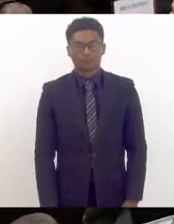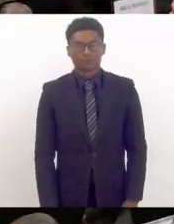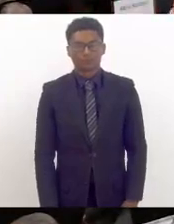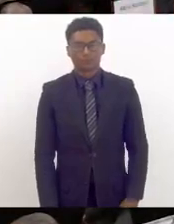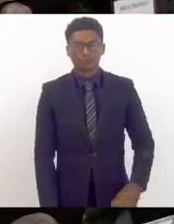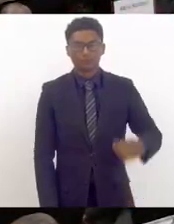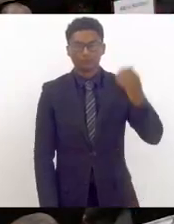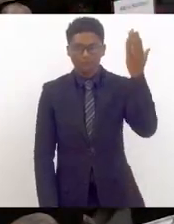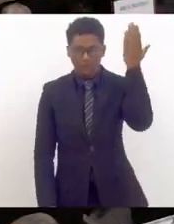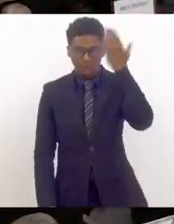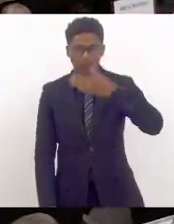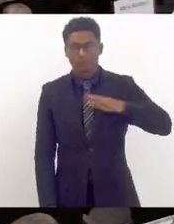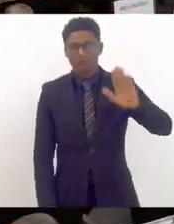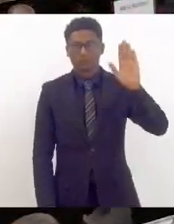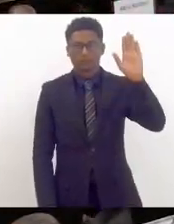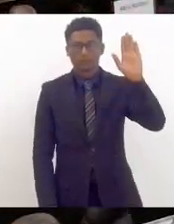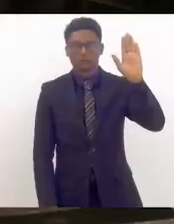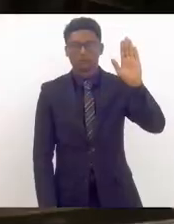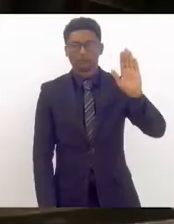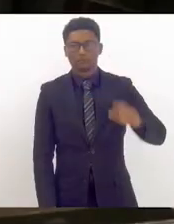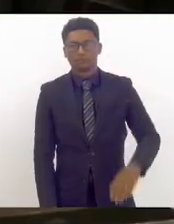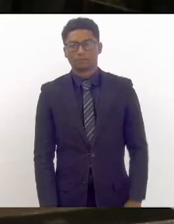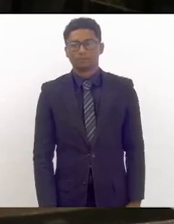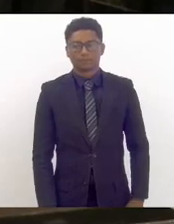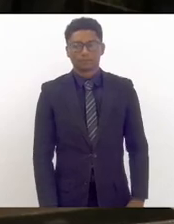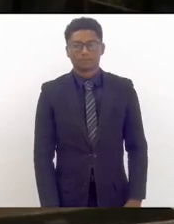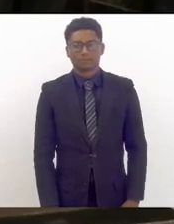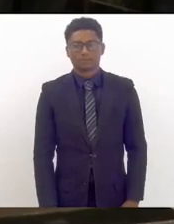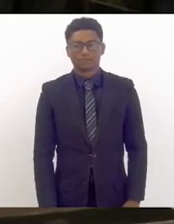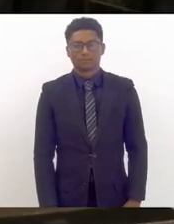Assim eu prometo. Lula, presidente.